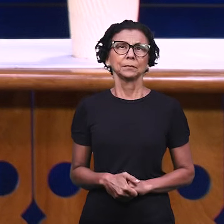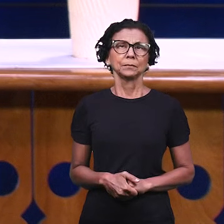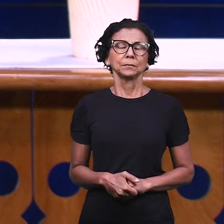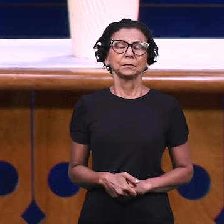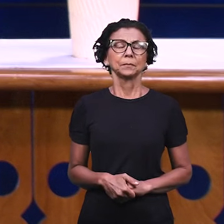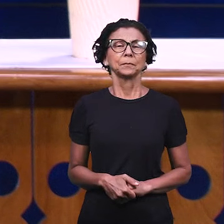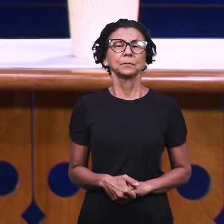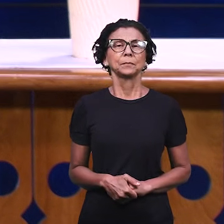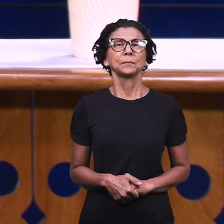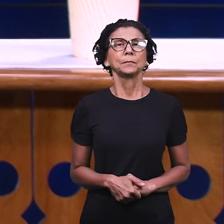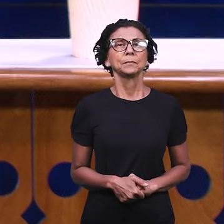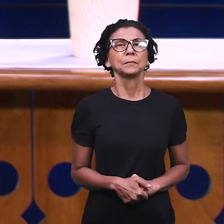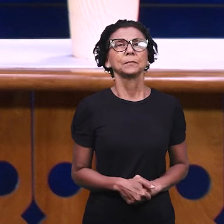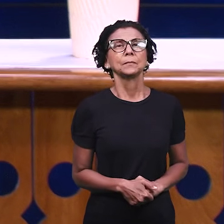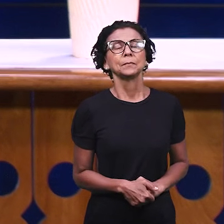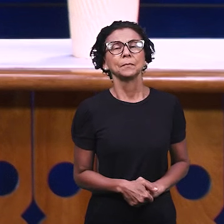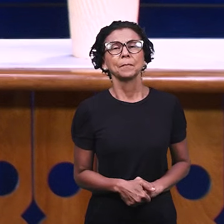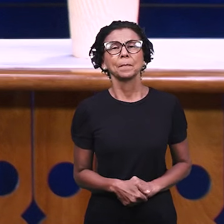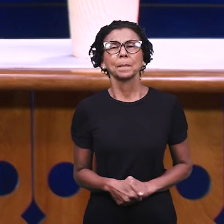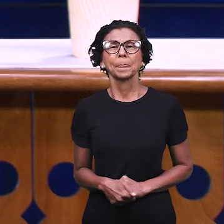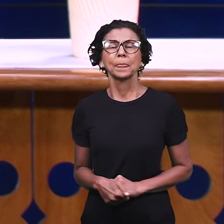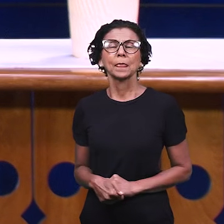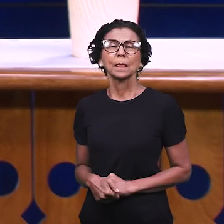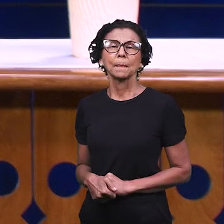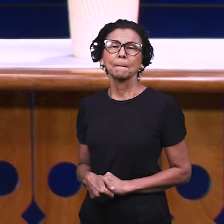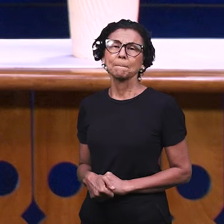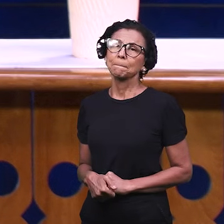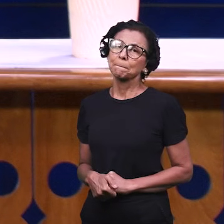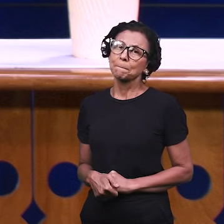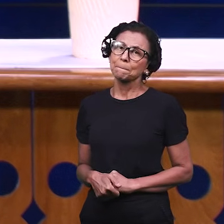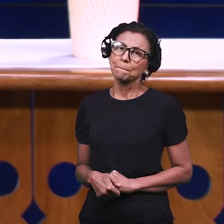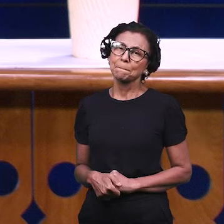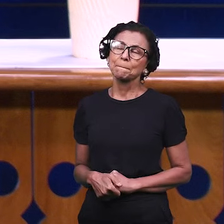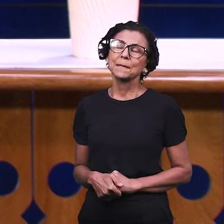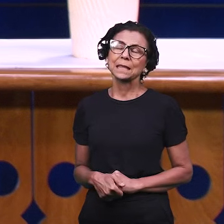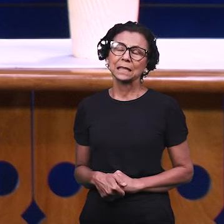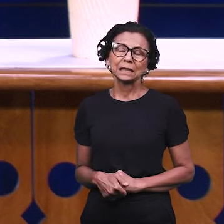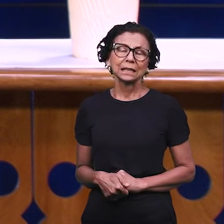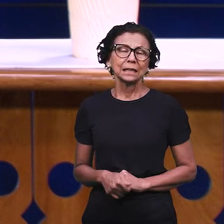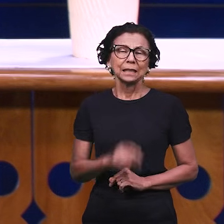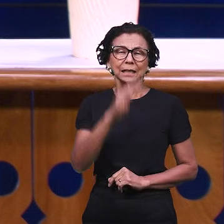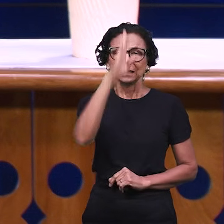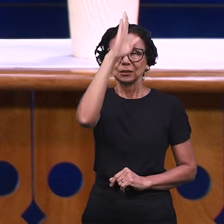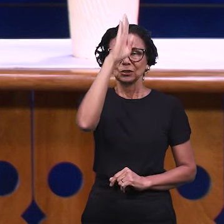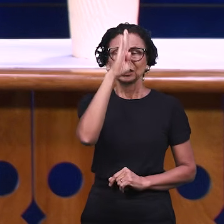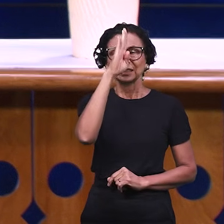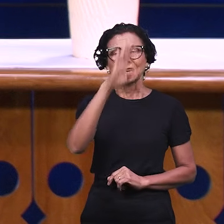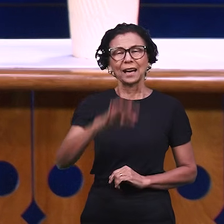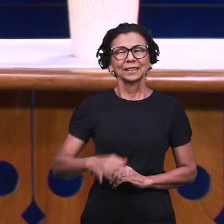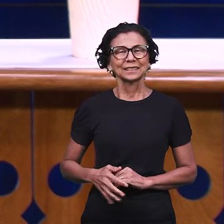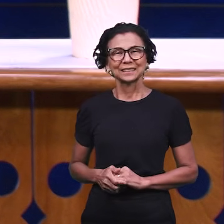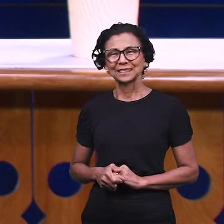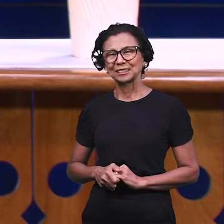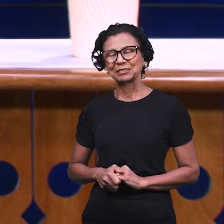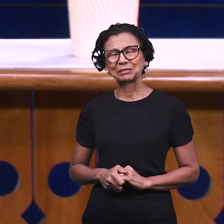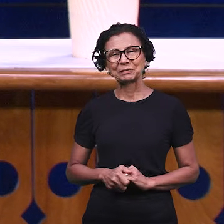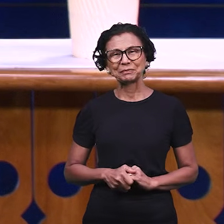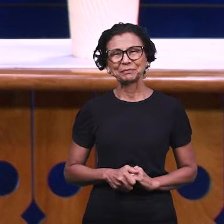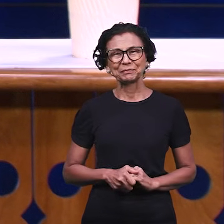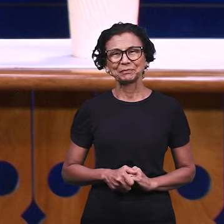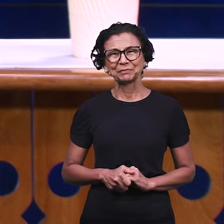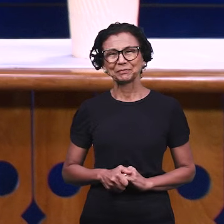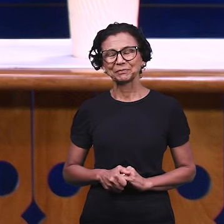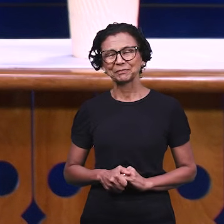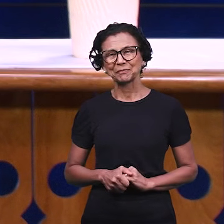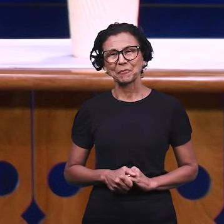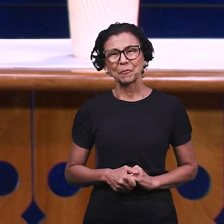Quem quiser, tome de graça da água da vida, ou seja, da palavra viva, do Espírito que move